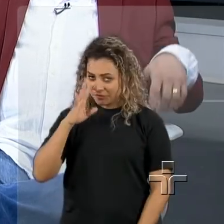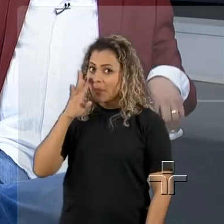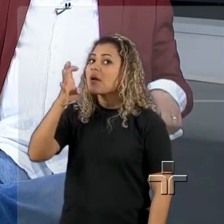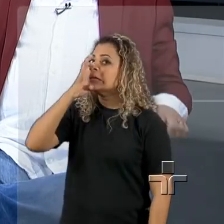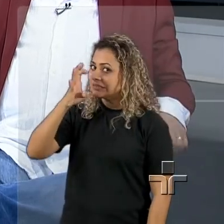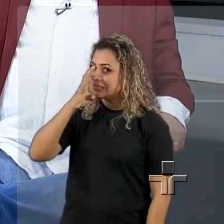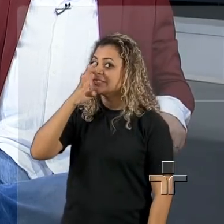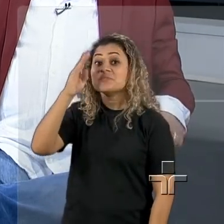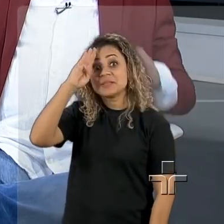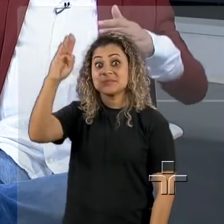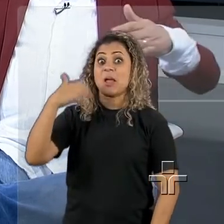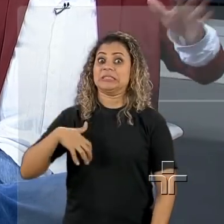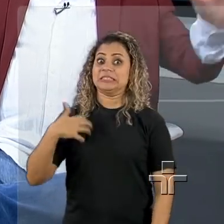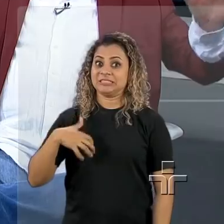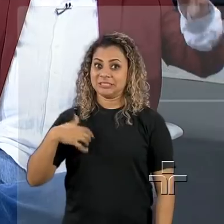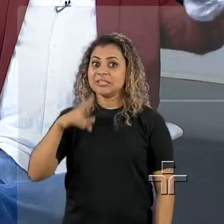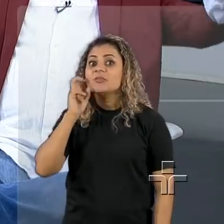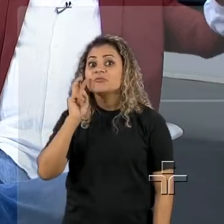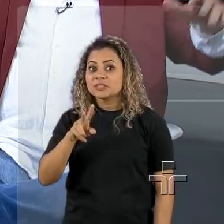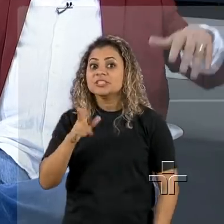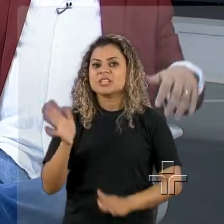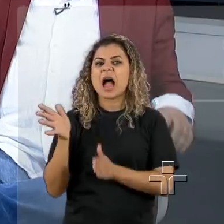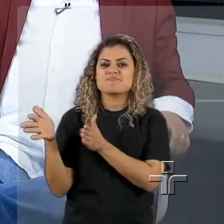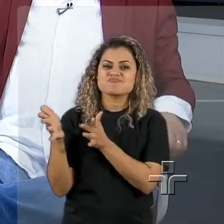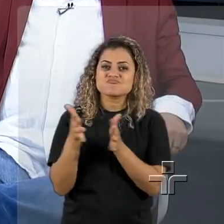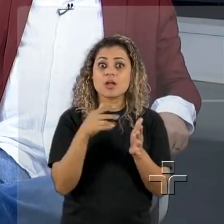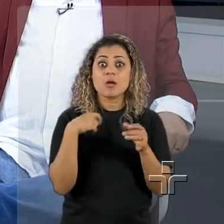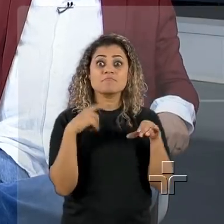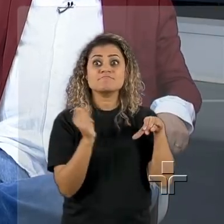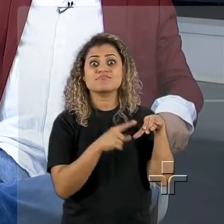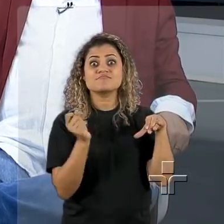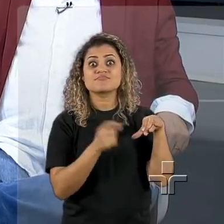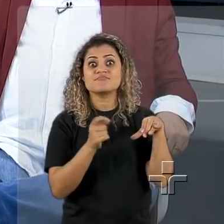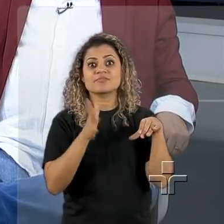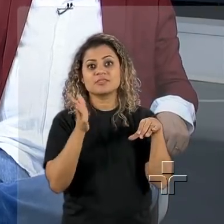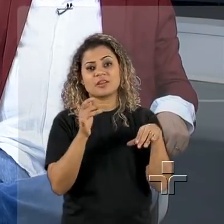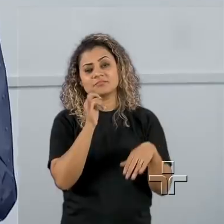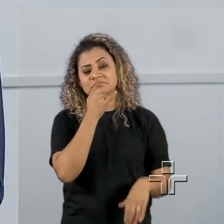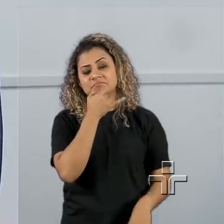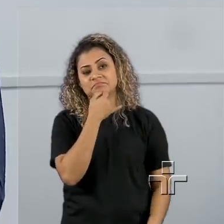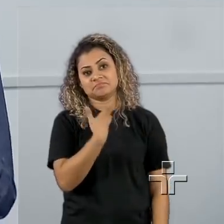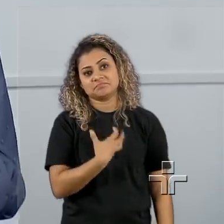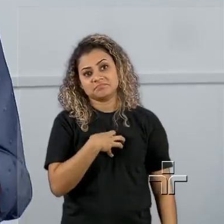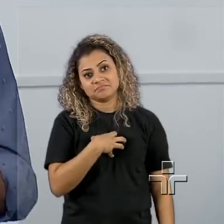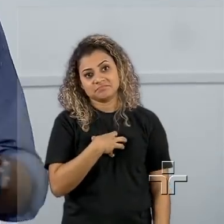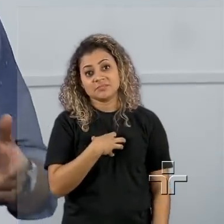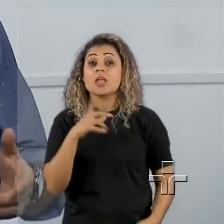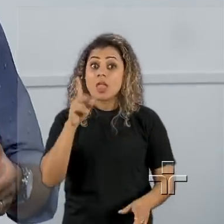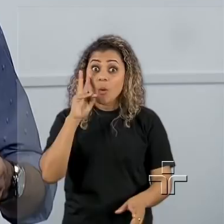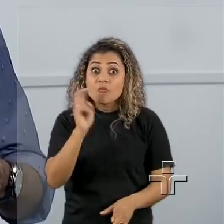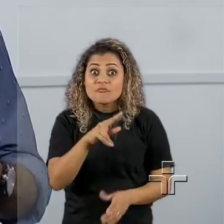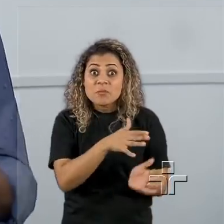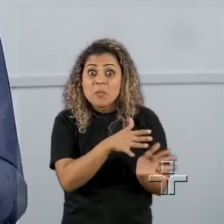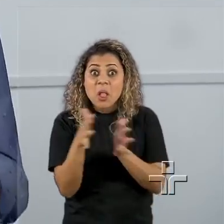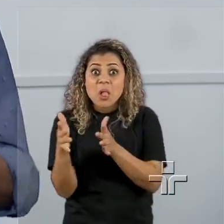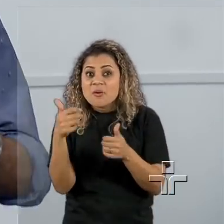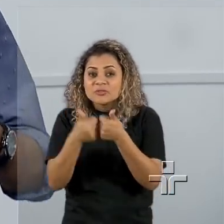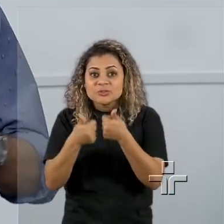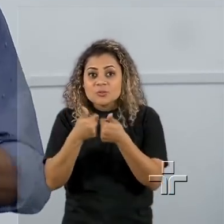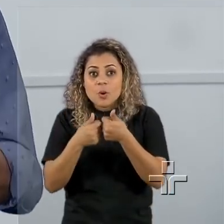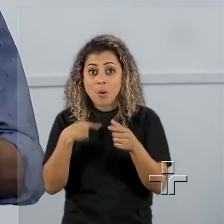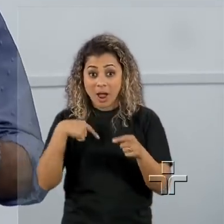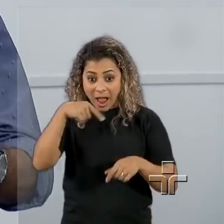lesão do Danilo, lateral direito. Mais um lesionado na nossa Já tinha tido equipe. um lateral direito lesionado. Na verdade, o Fagner vai ser o titular da partida